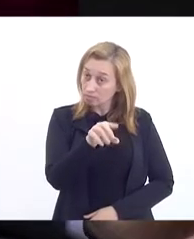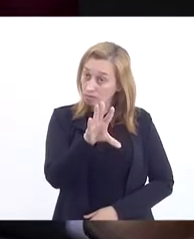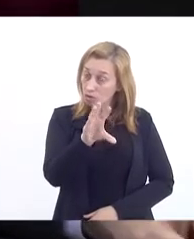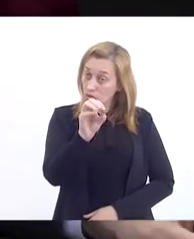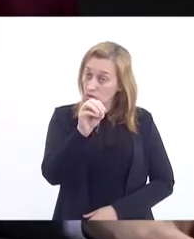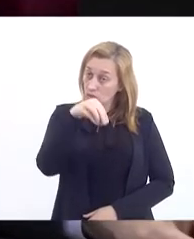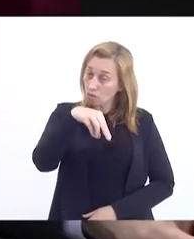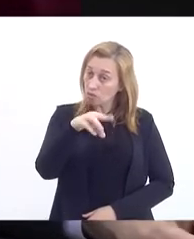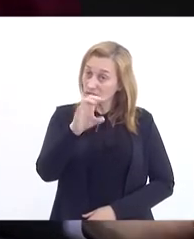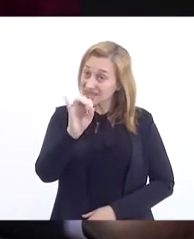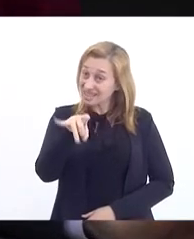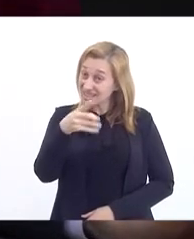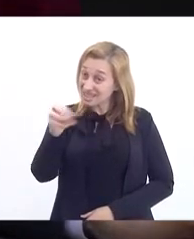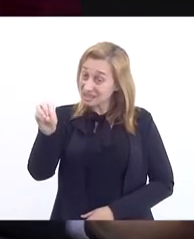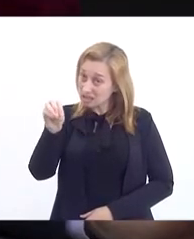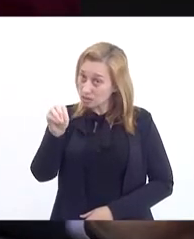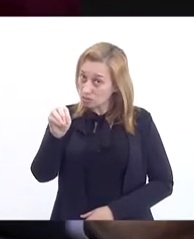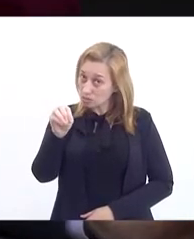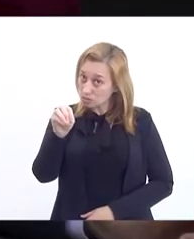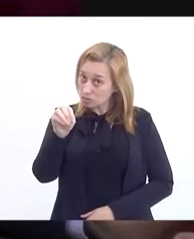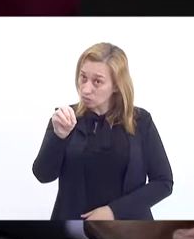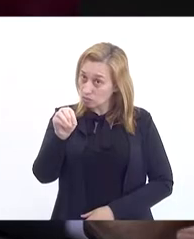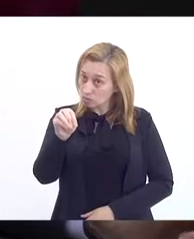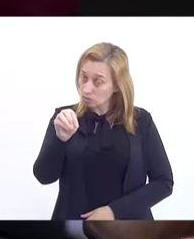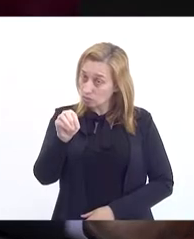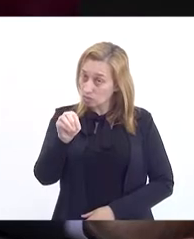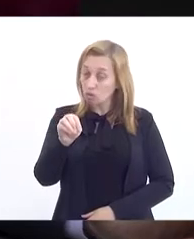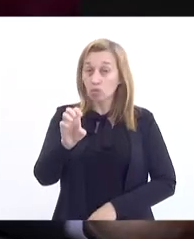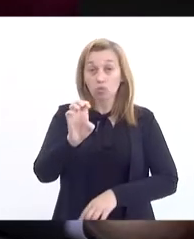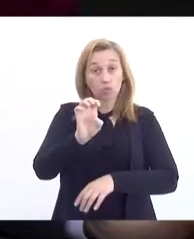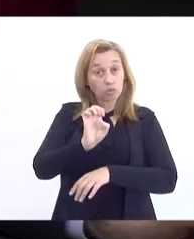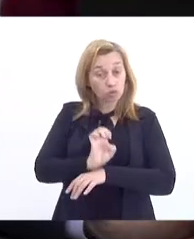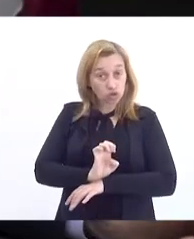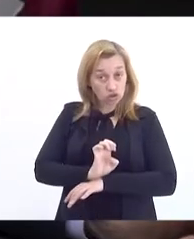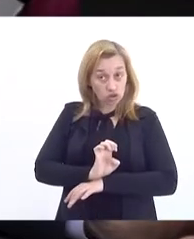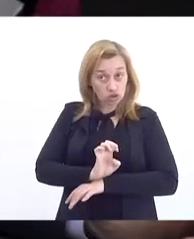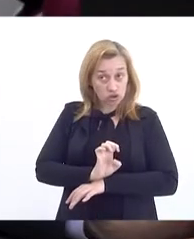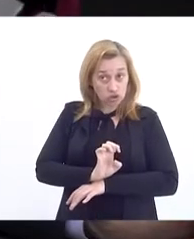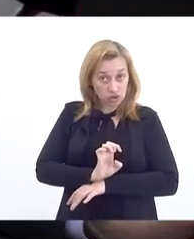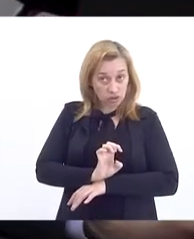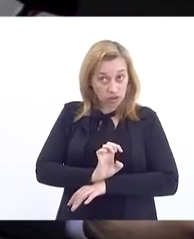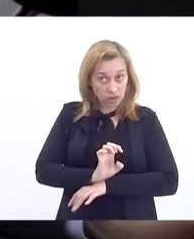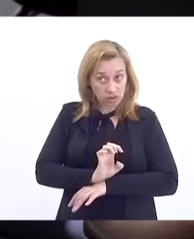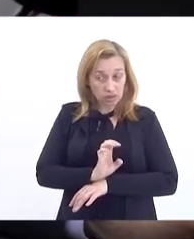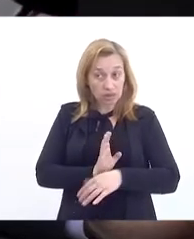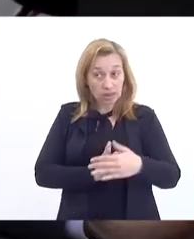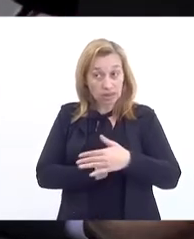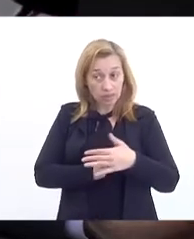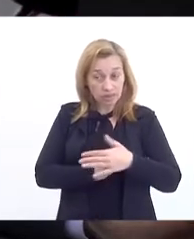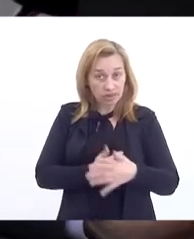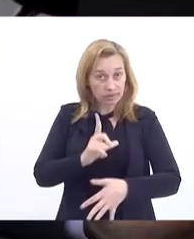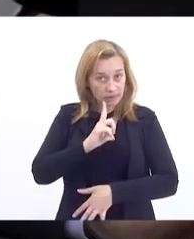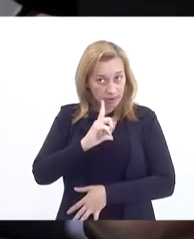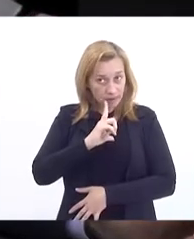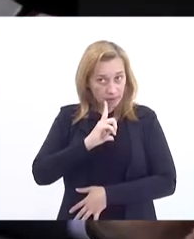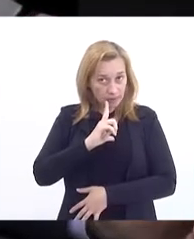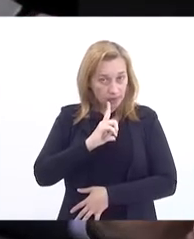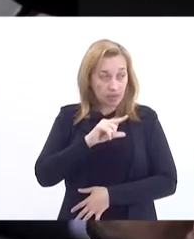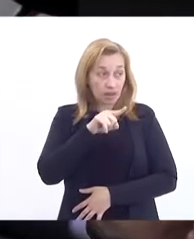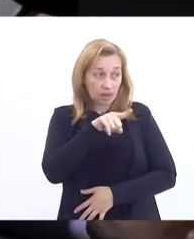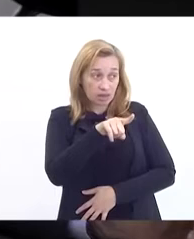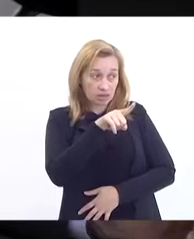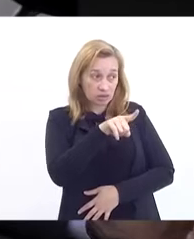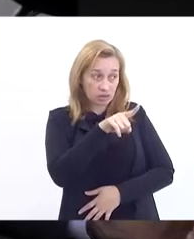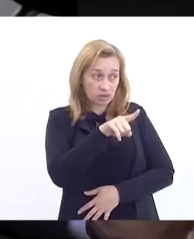Volto a dizer, a concessão, o poder concedente é o Estado. Esta publicidade é meramente eventual.